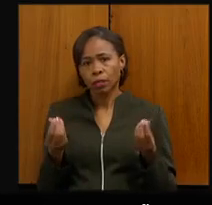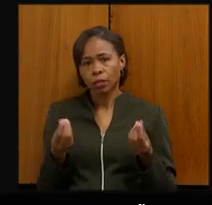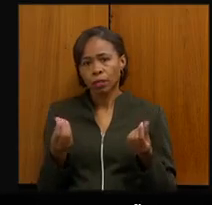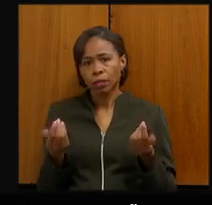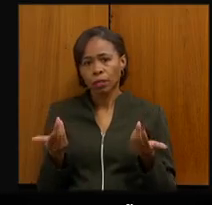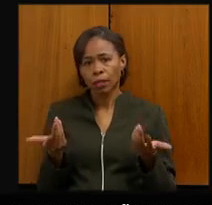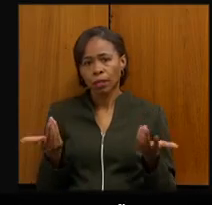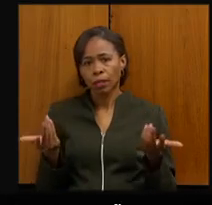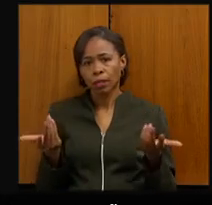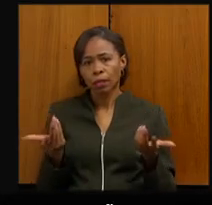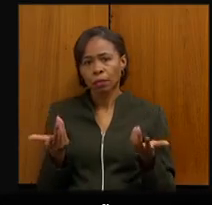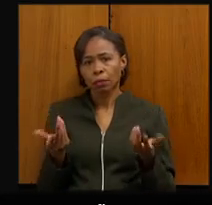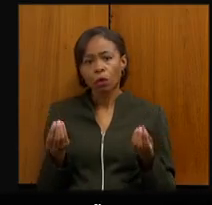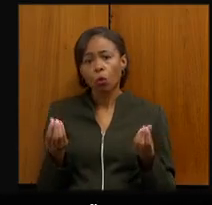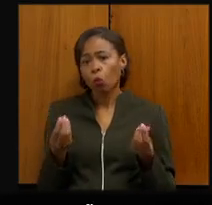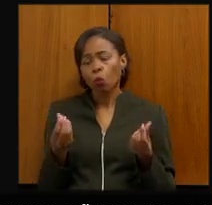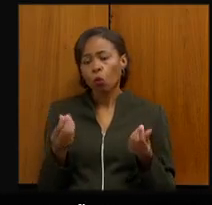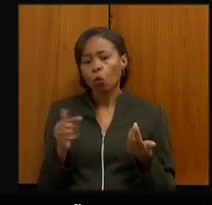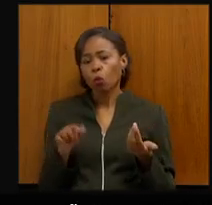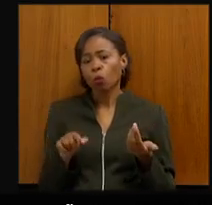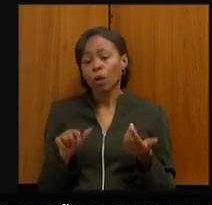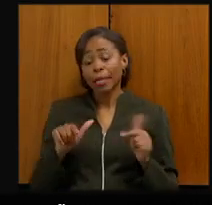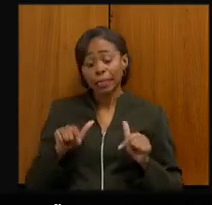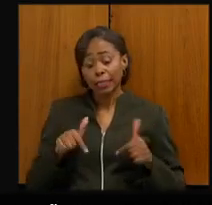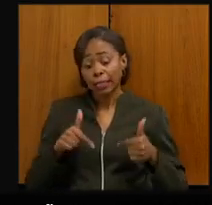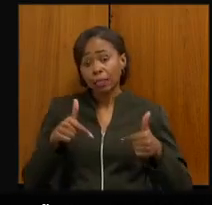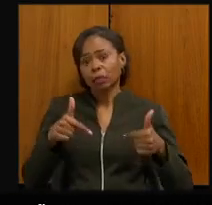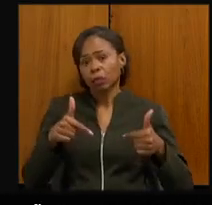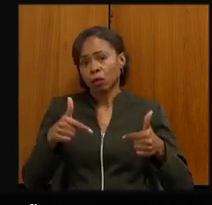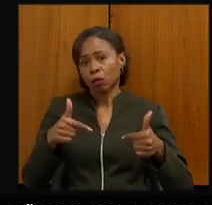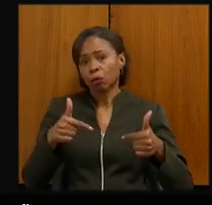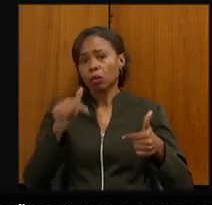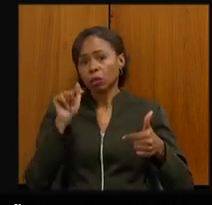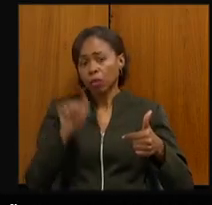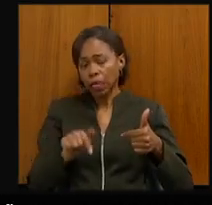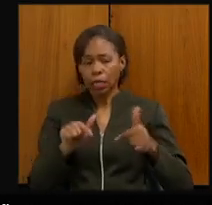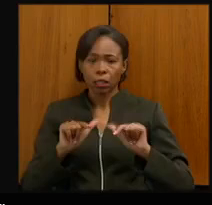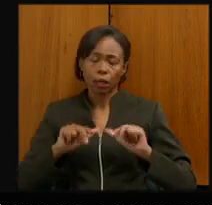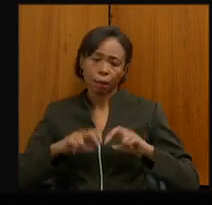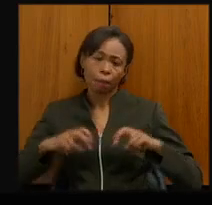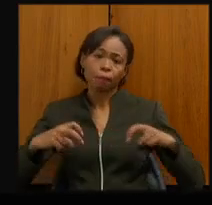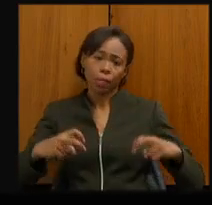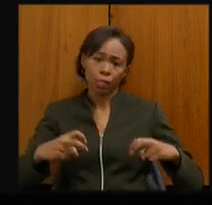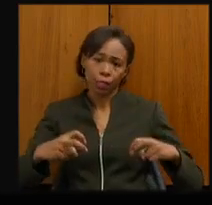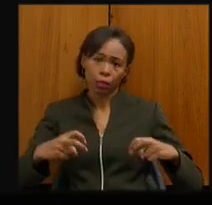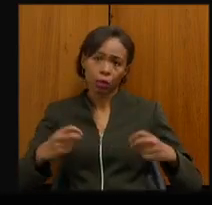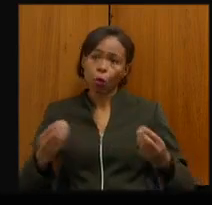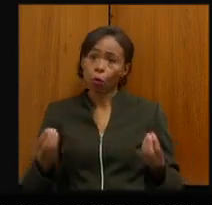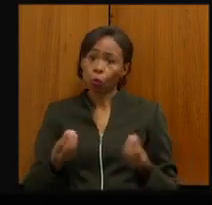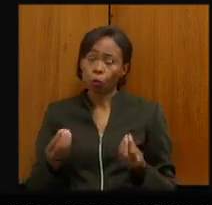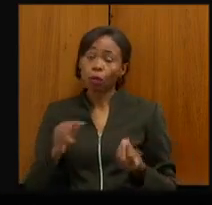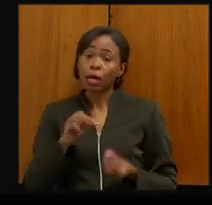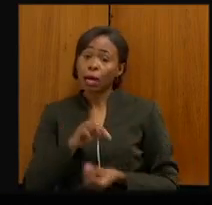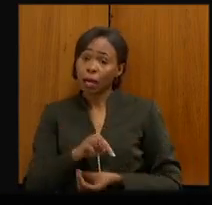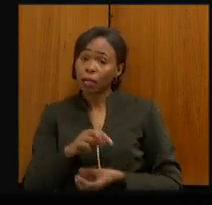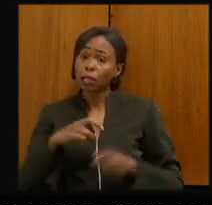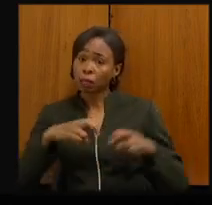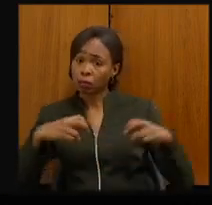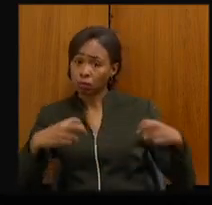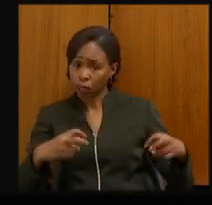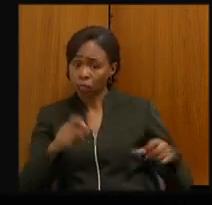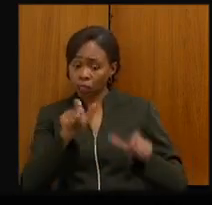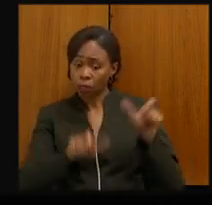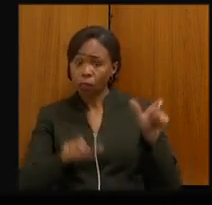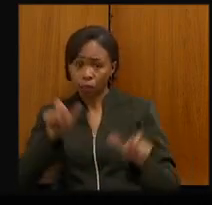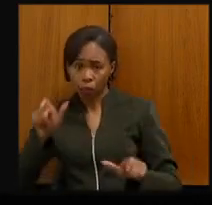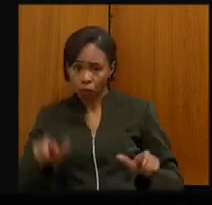como qualificar a atuação da mesa né É É importante pensar que a mesa ela precisa realmente